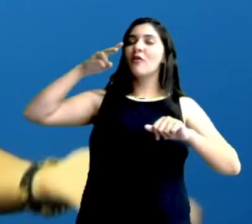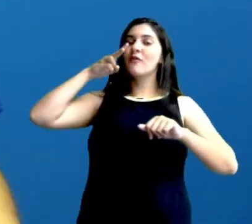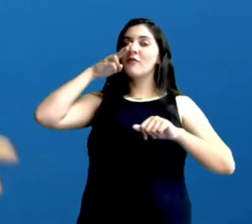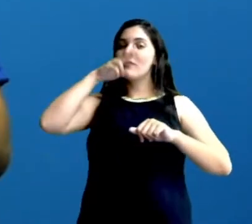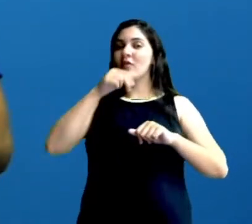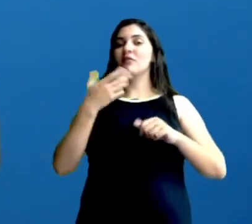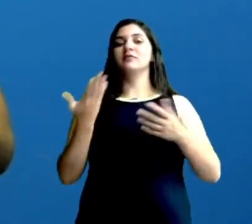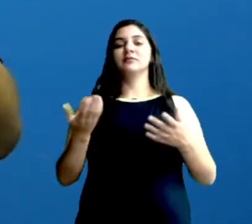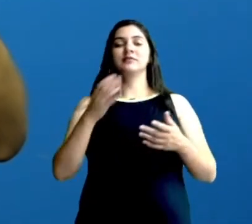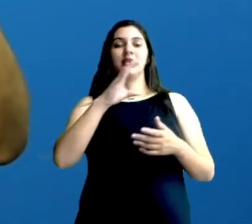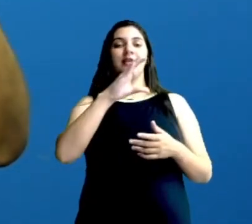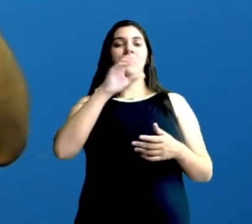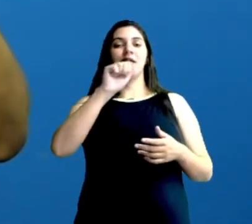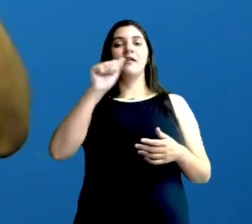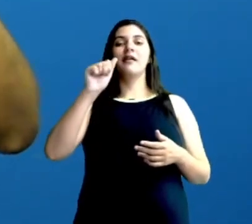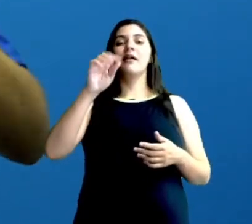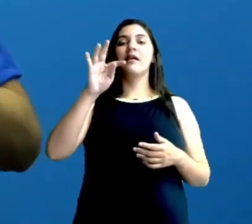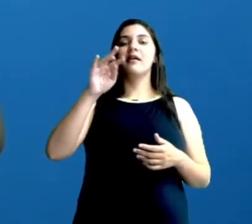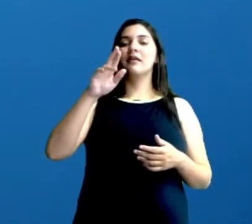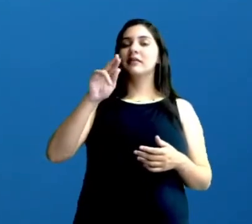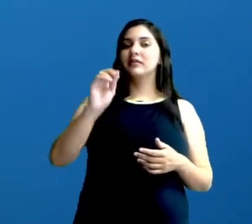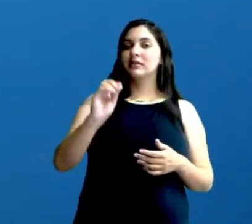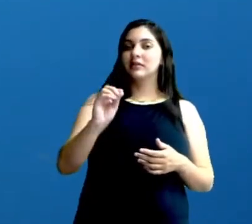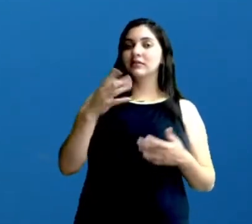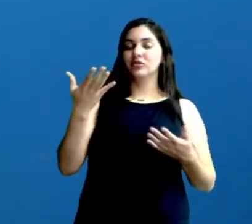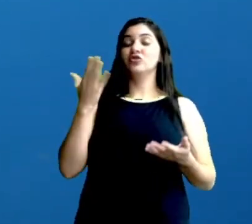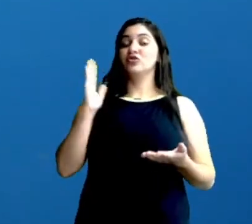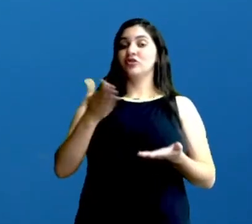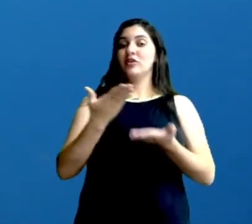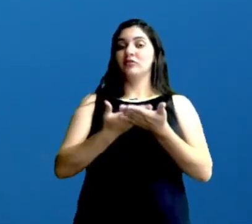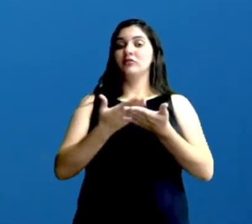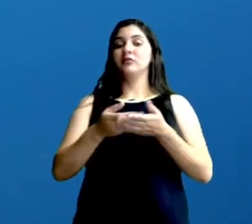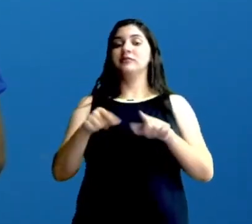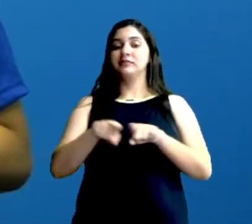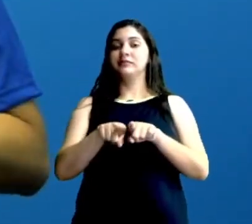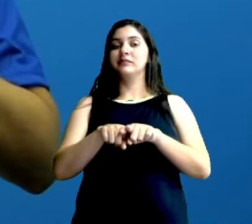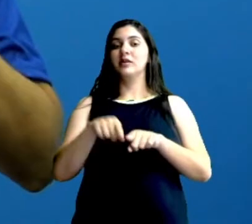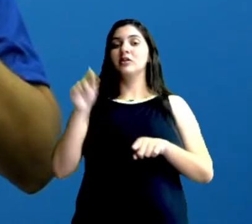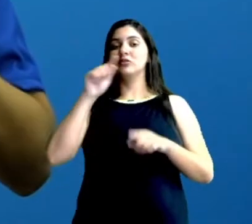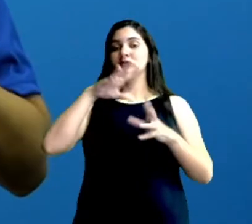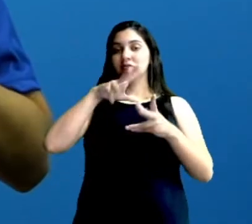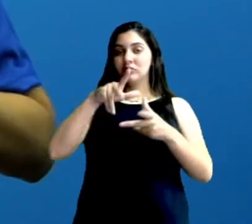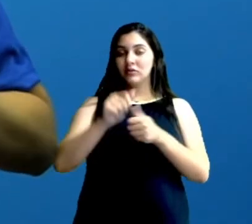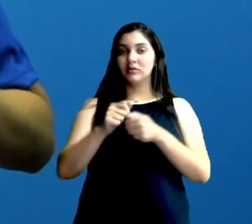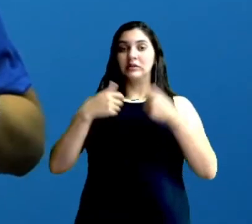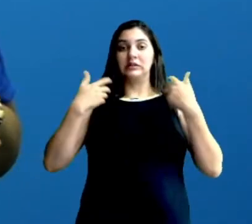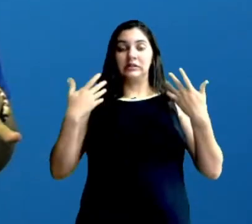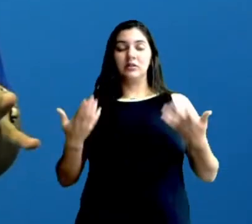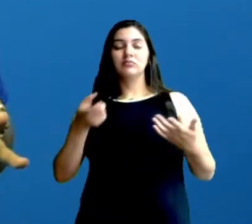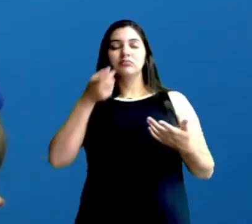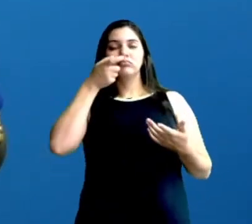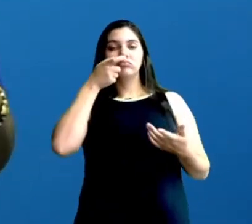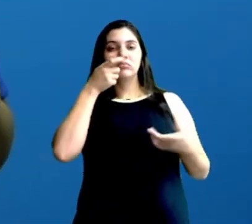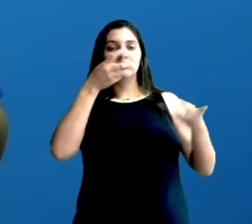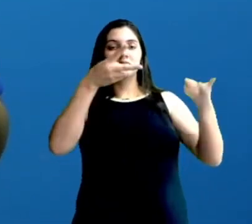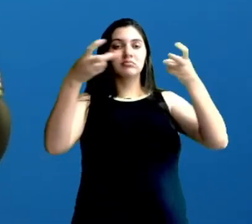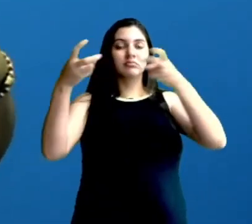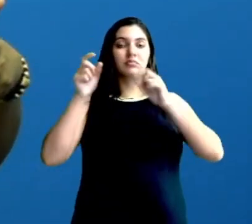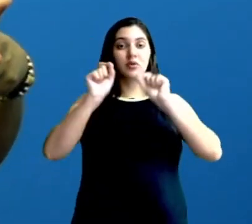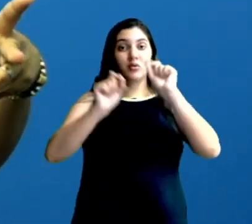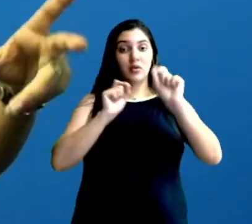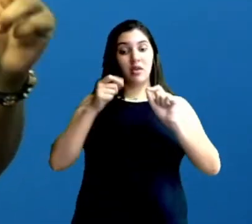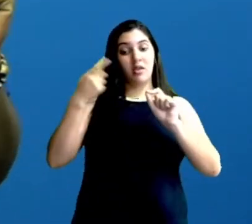a caatinga. Isso a gente já estudou, ó, também aqui em geografia. Então é interessante a gente perceber que